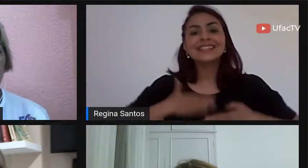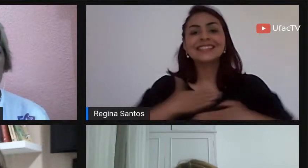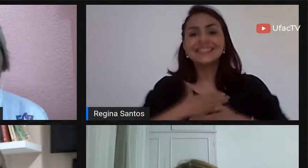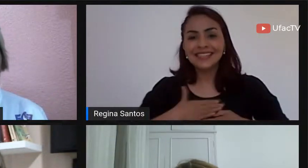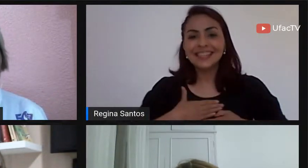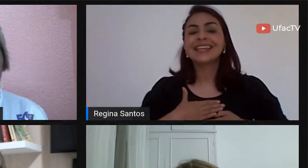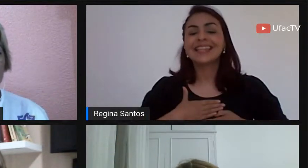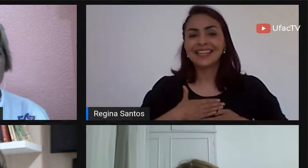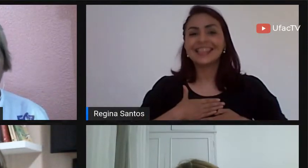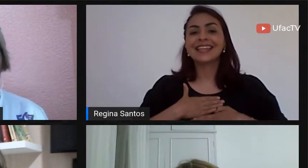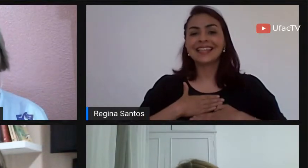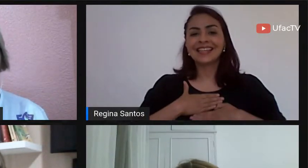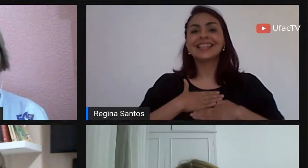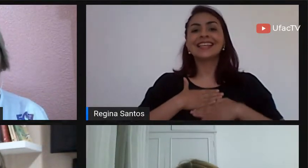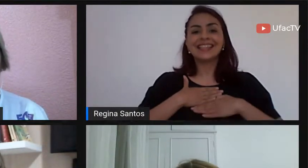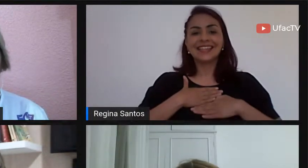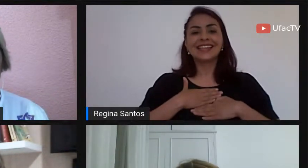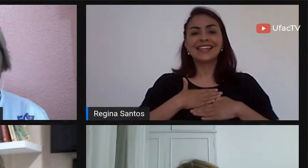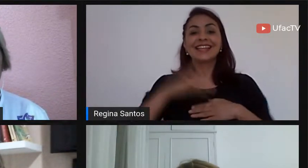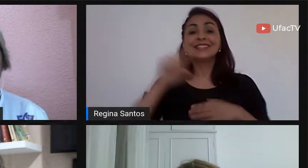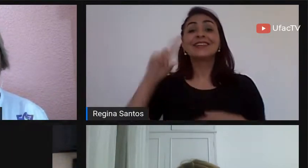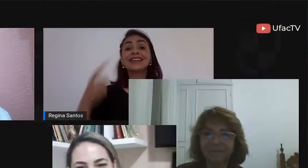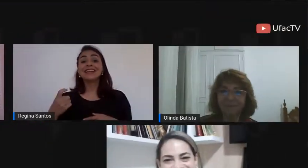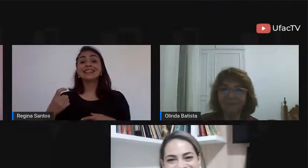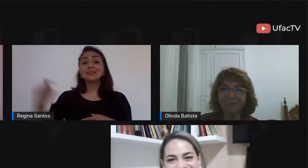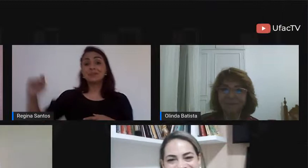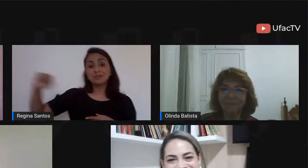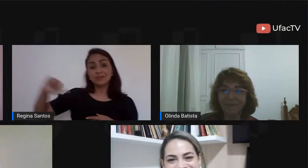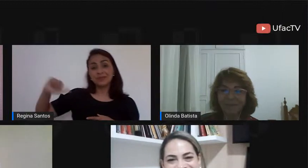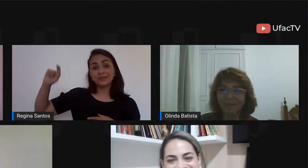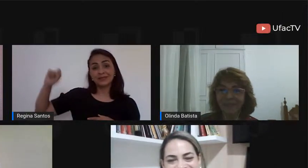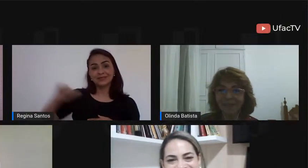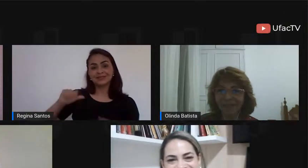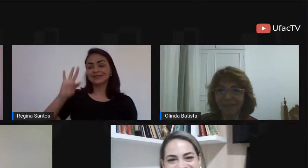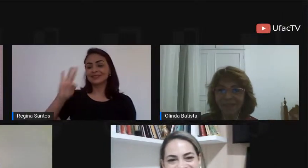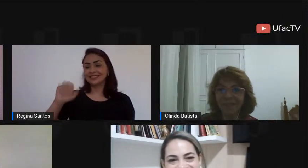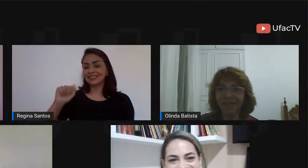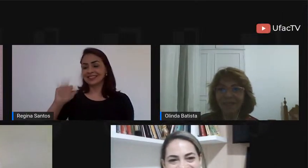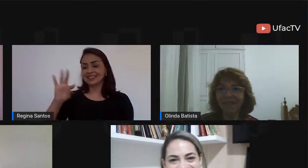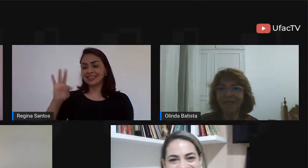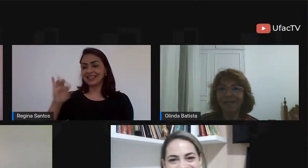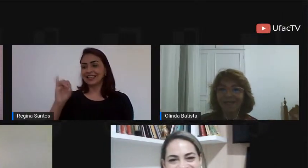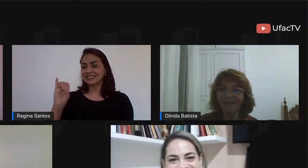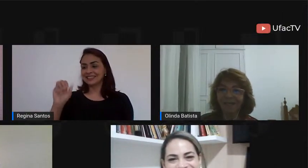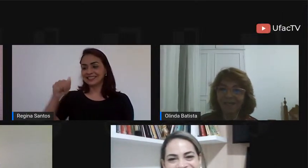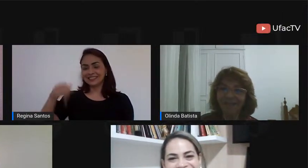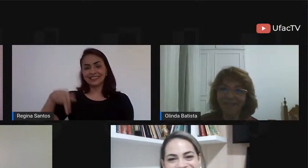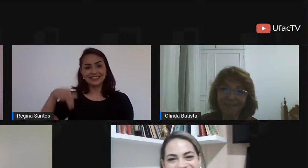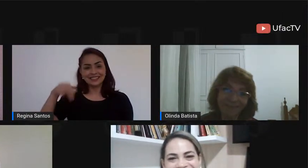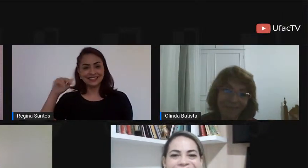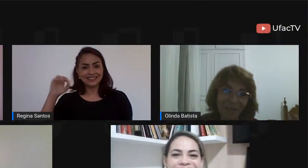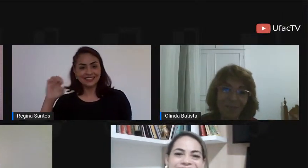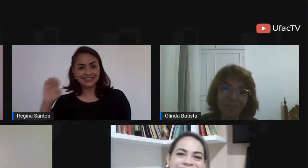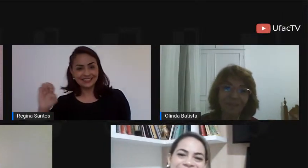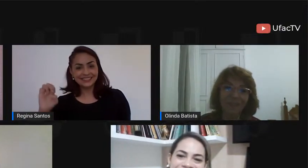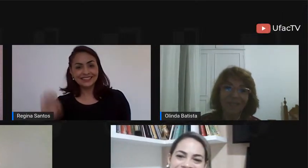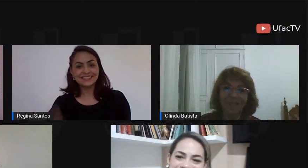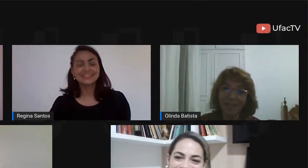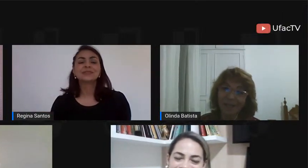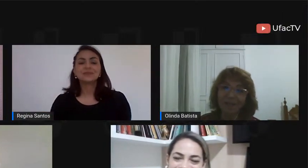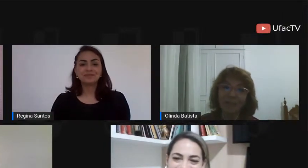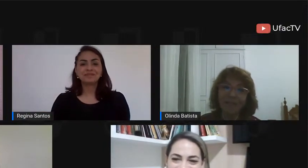sempre amiga, Tatiane Castro, Seildes, só emoção, né, gente, bora? Pode fechar,